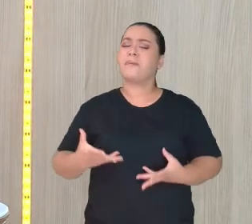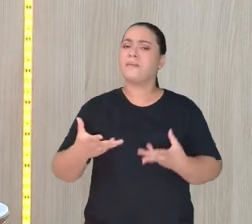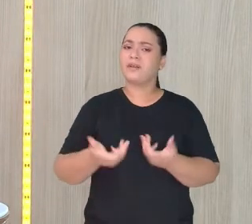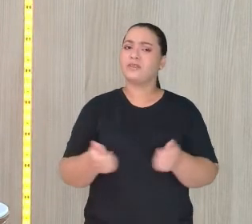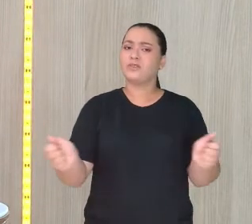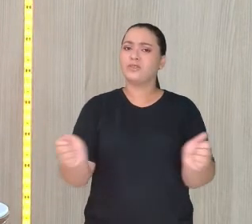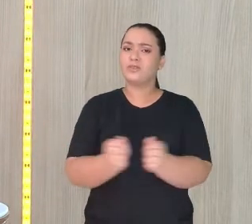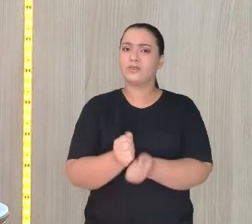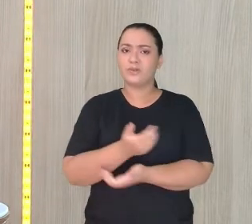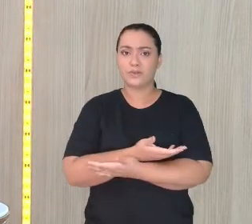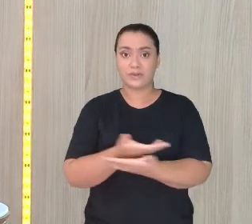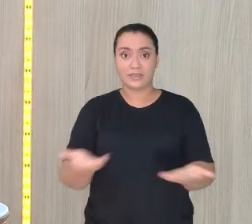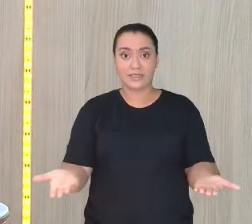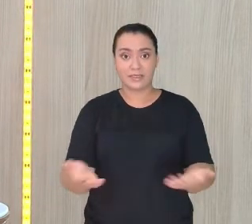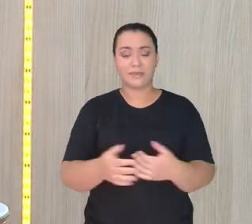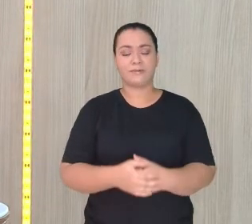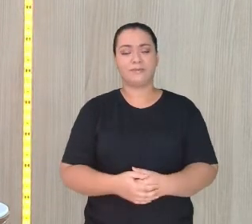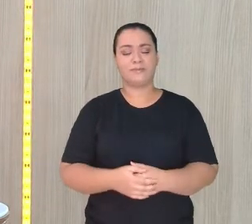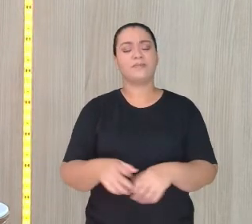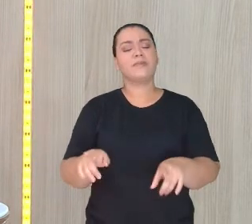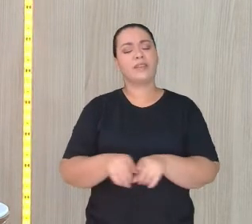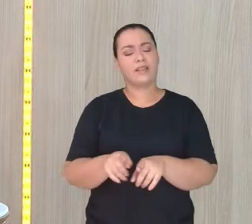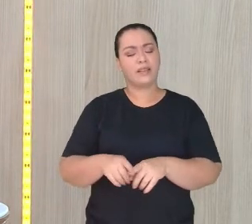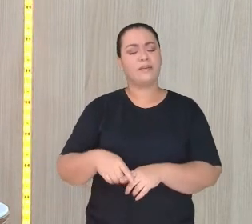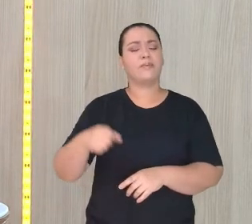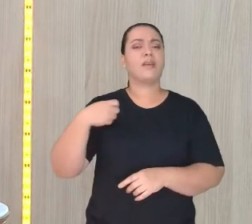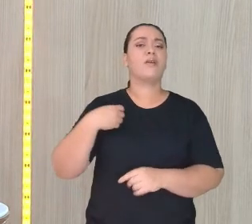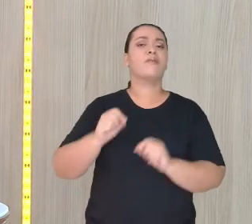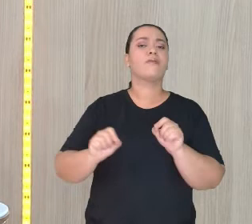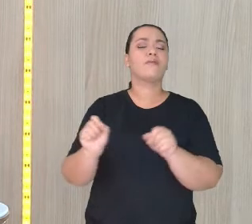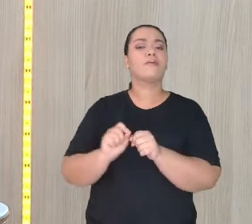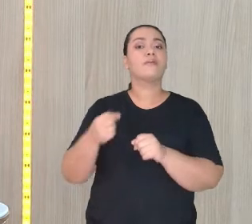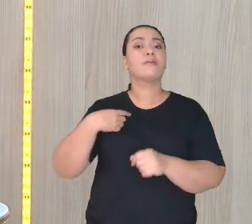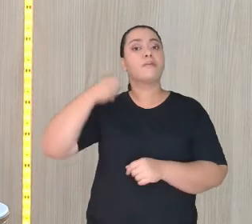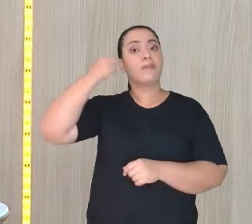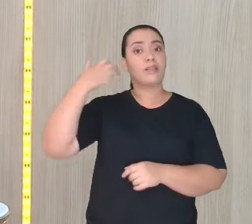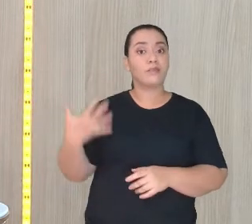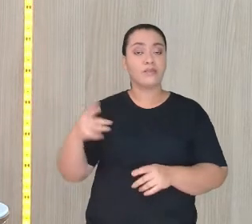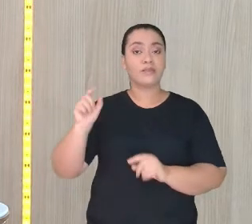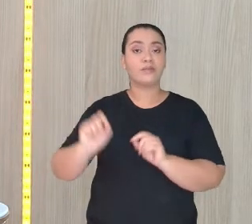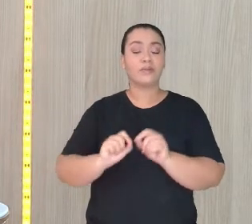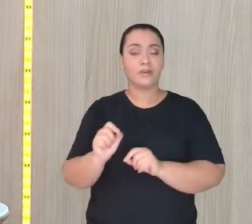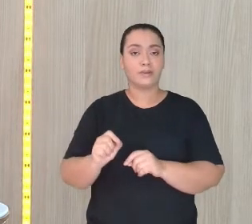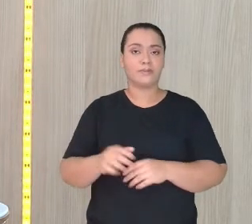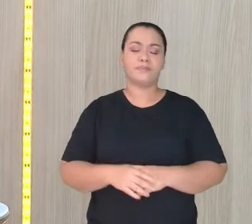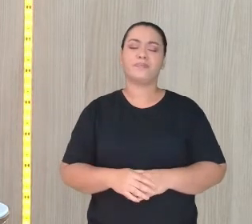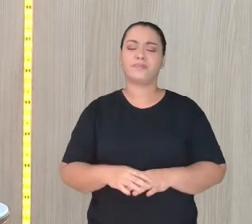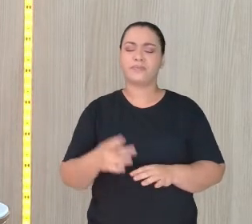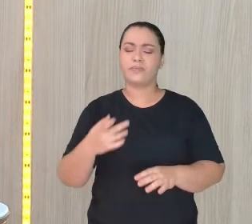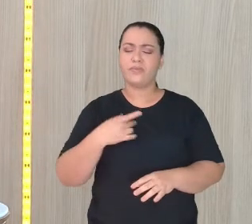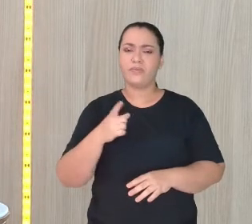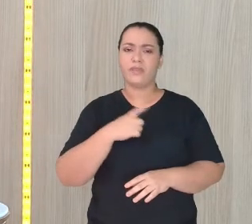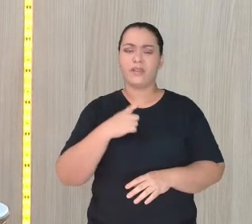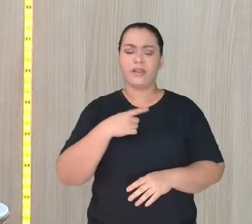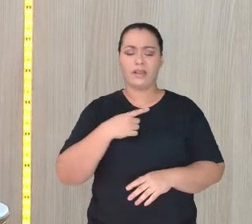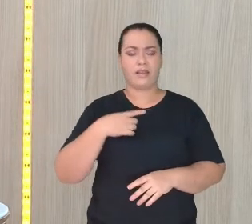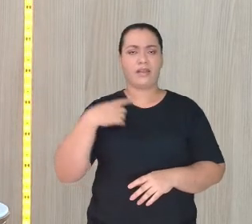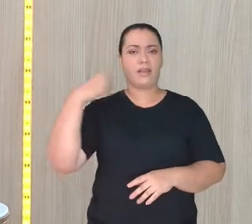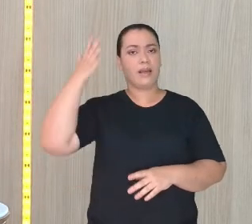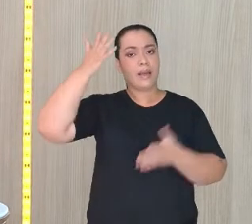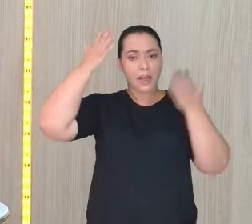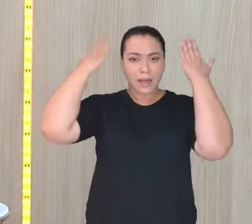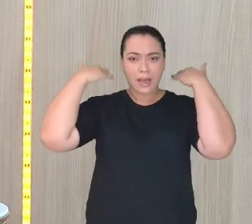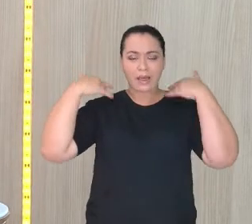com vocês, não é? Me descrevo também para aqueles que estão aí do outro lado. Eu tenho cabelo, como minha avó